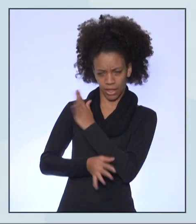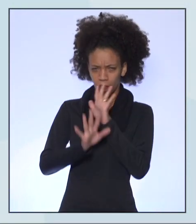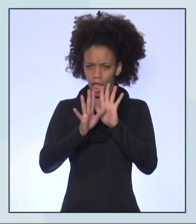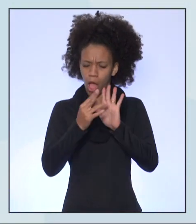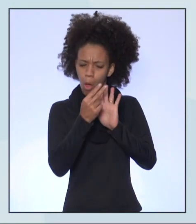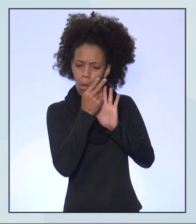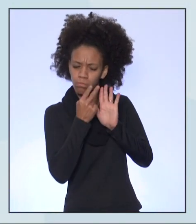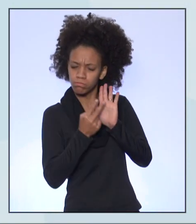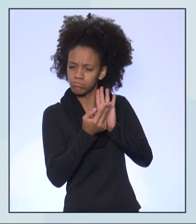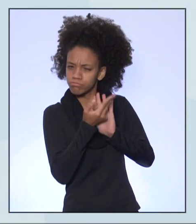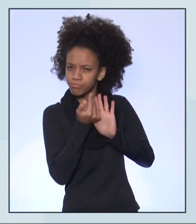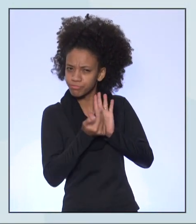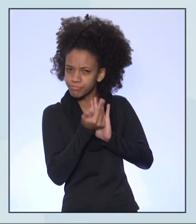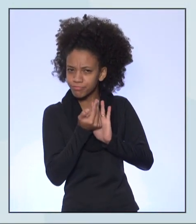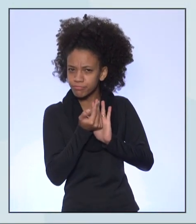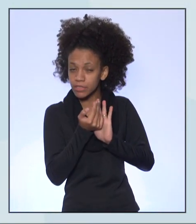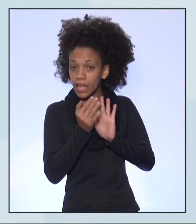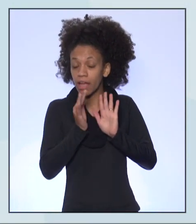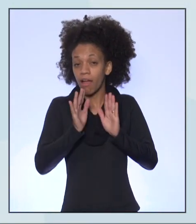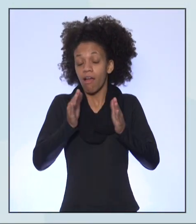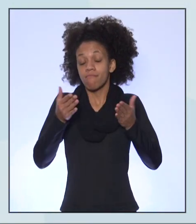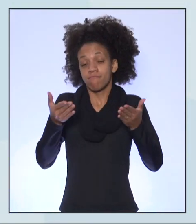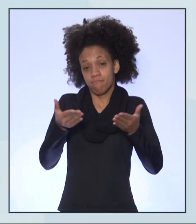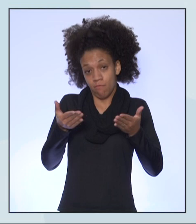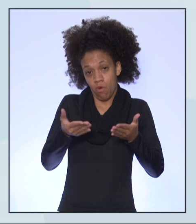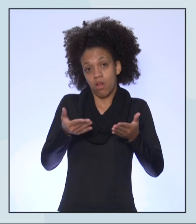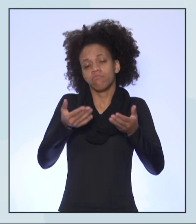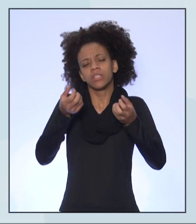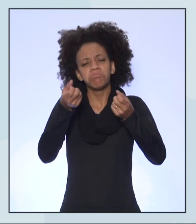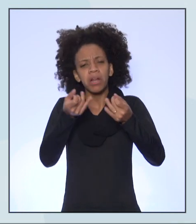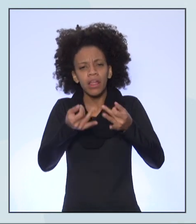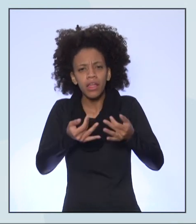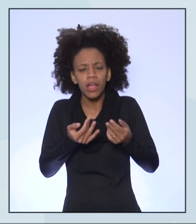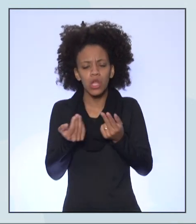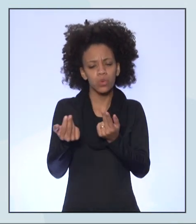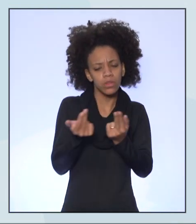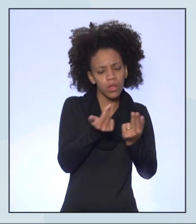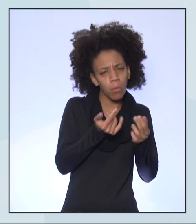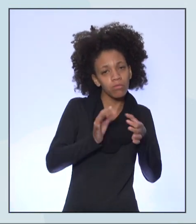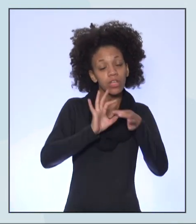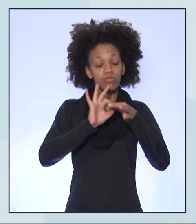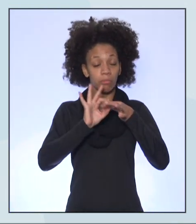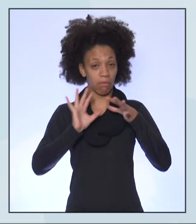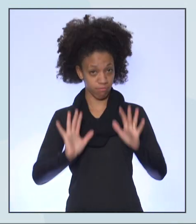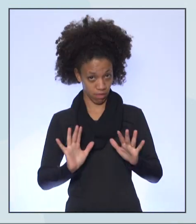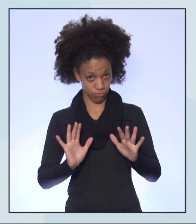essa imagem. Até o momento, nós estamos falando de igualdade e liberdade.